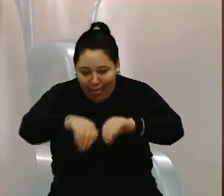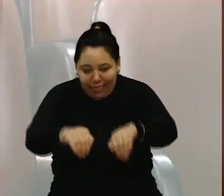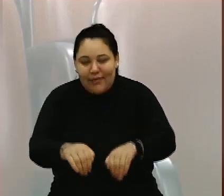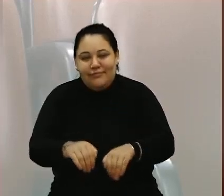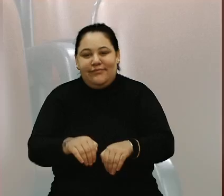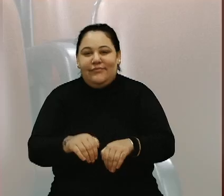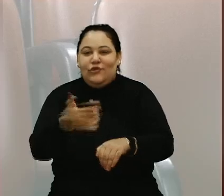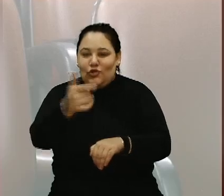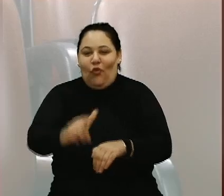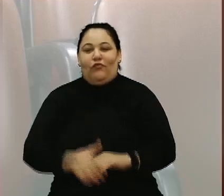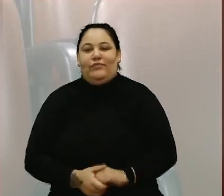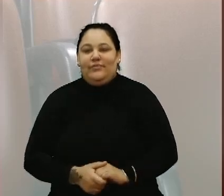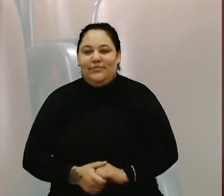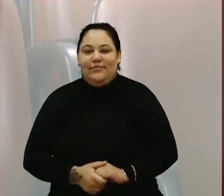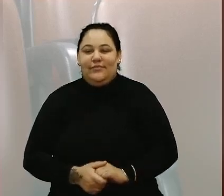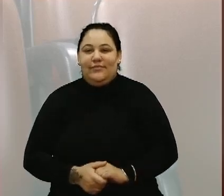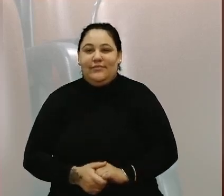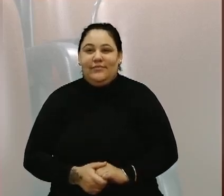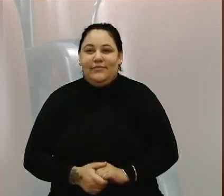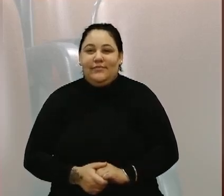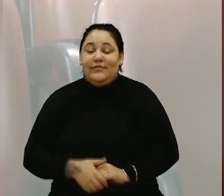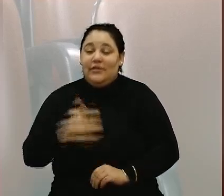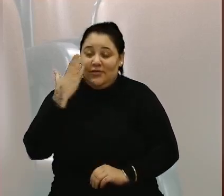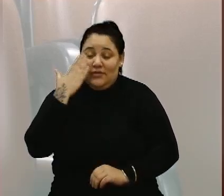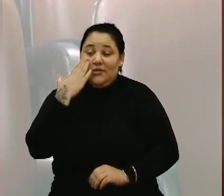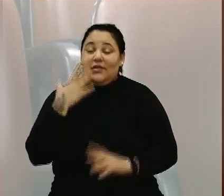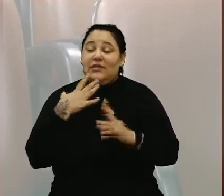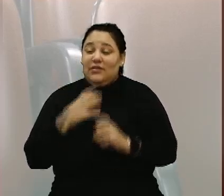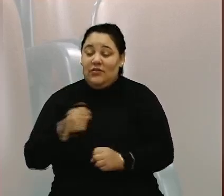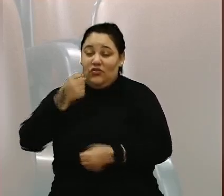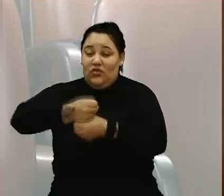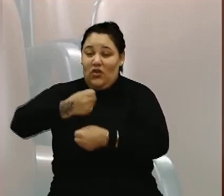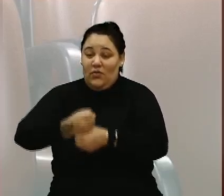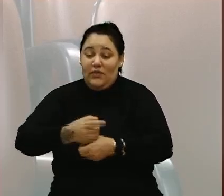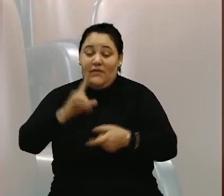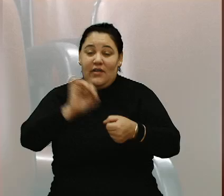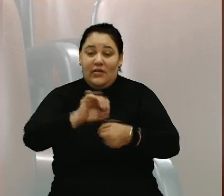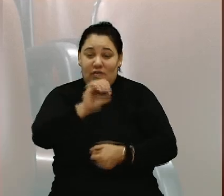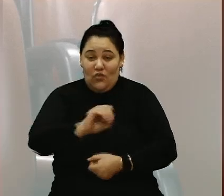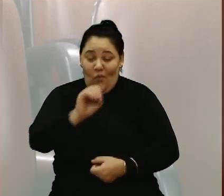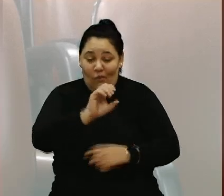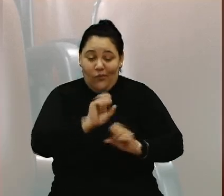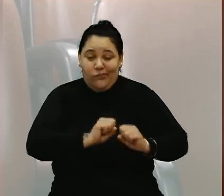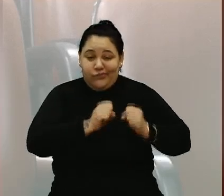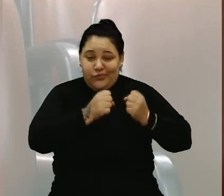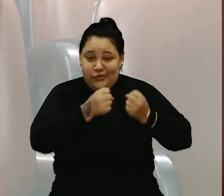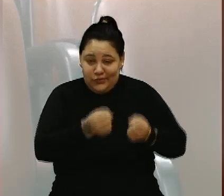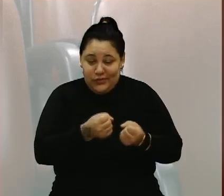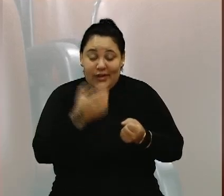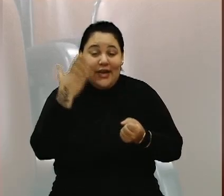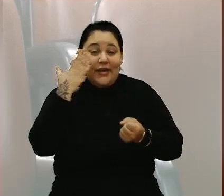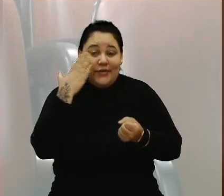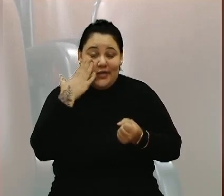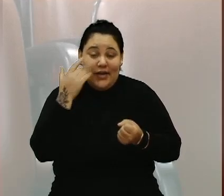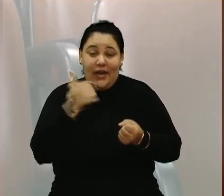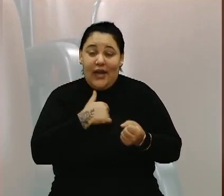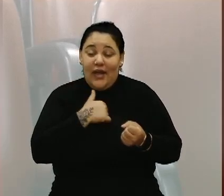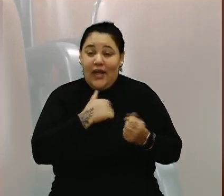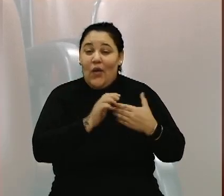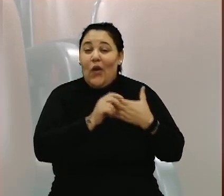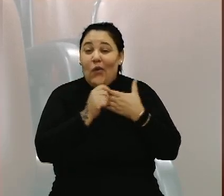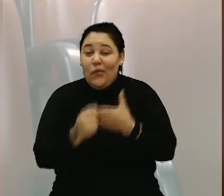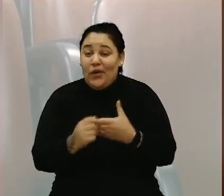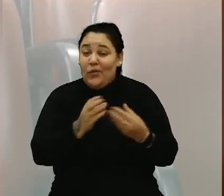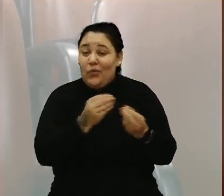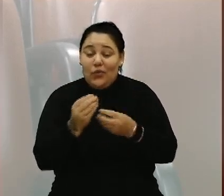buracos. Então, eu sei que a Secretaria de Obras está fazendo um grande esforço. Eu sei que eu acompanho muito a Secretaria